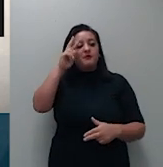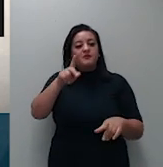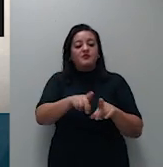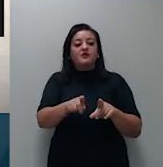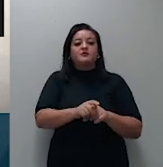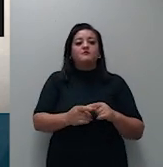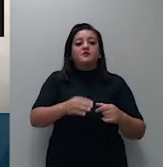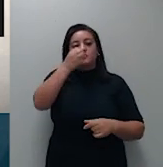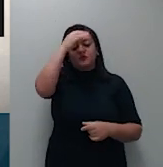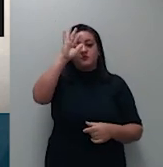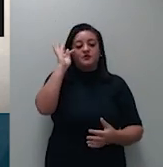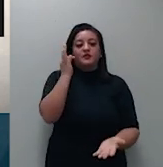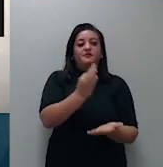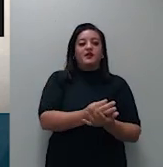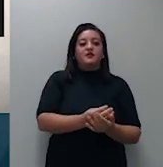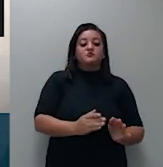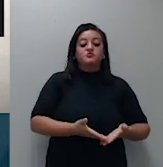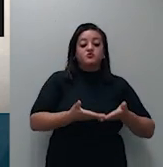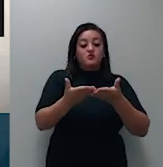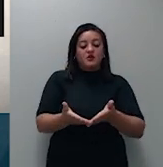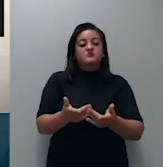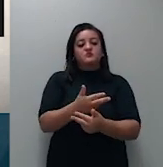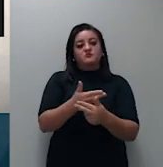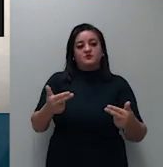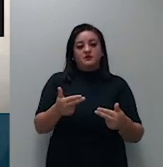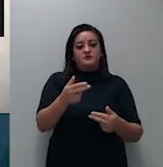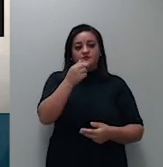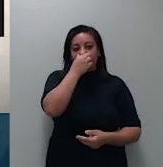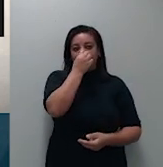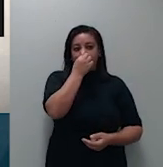enviável conhecimento da tese doação